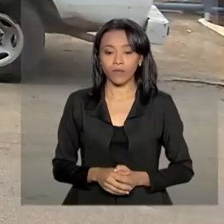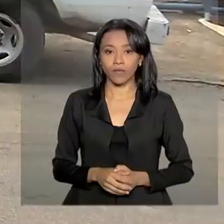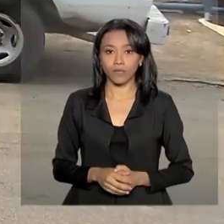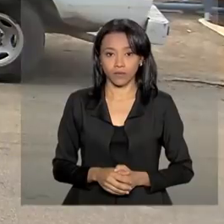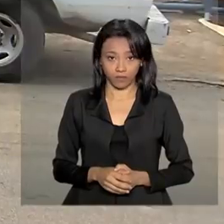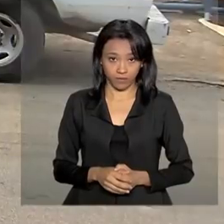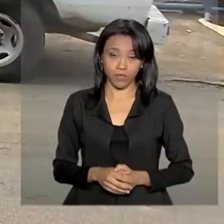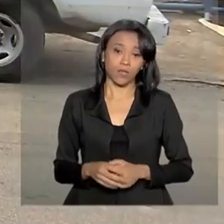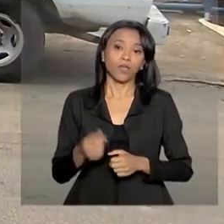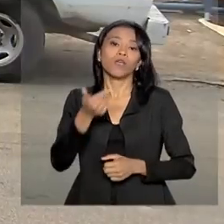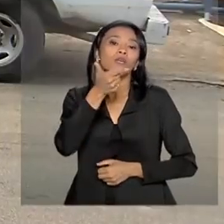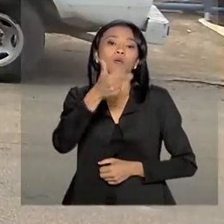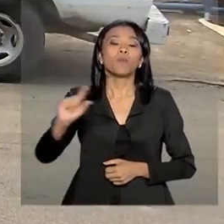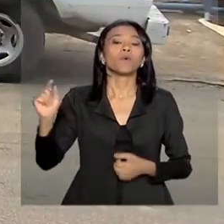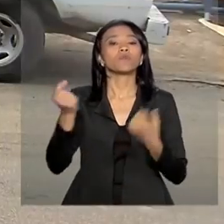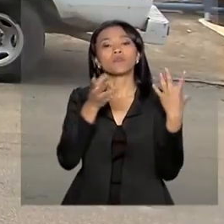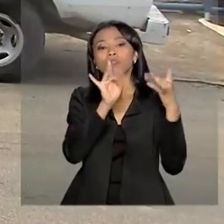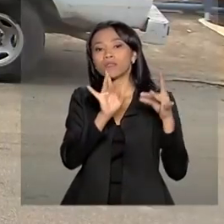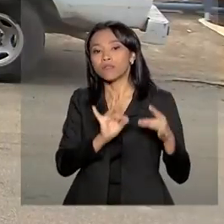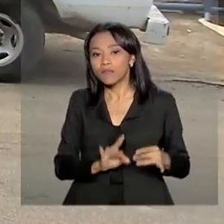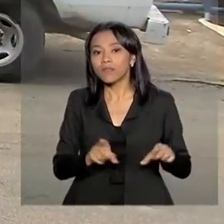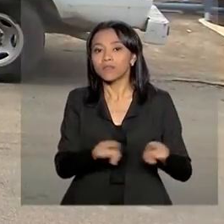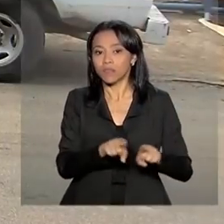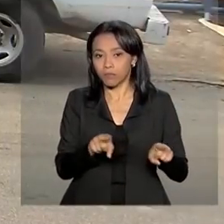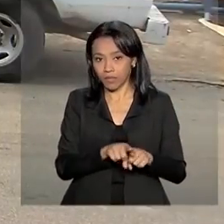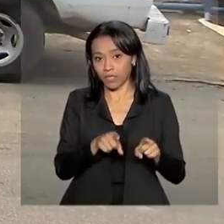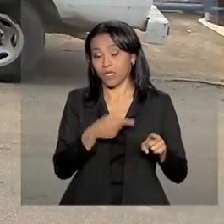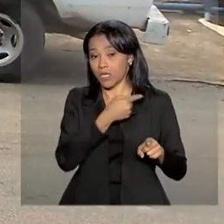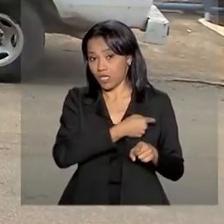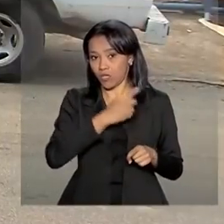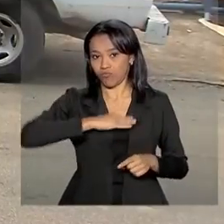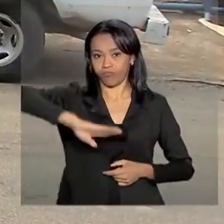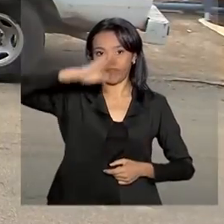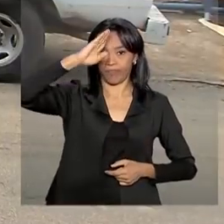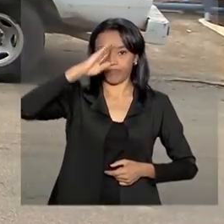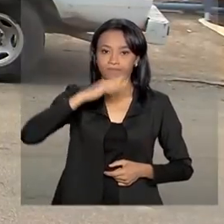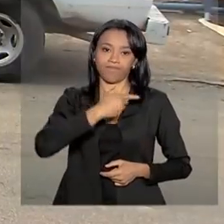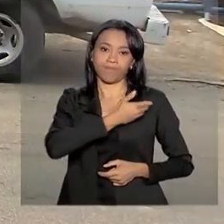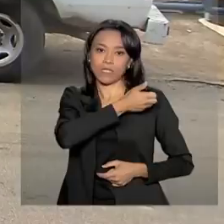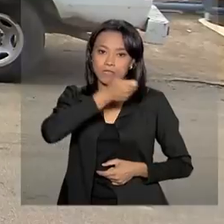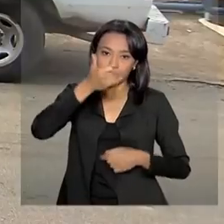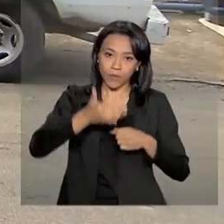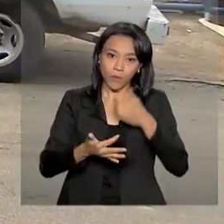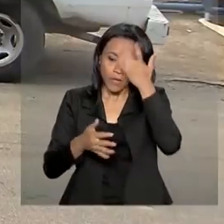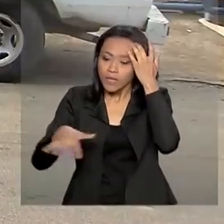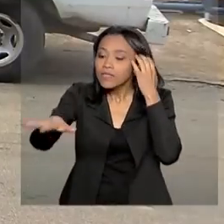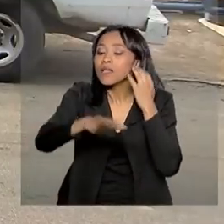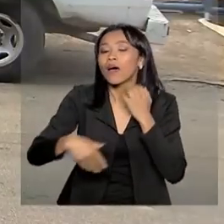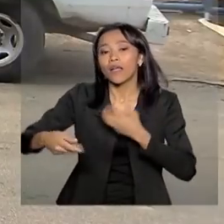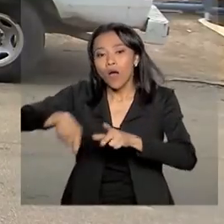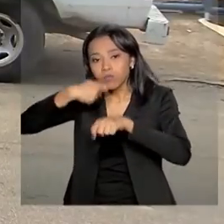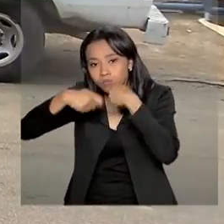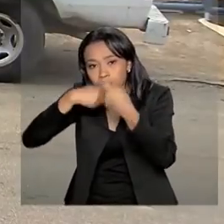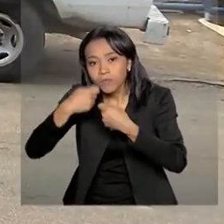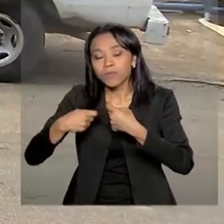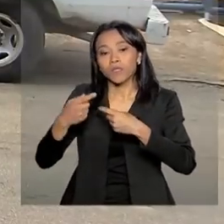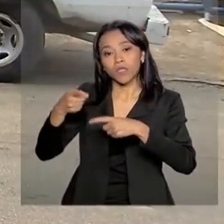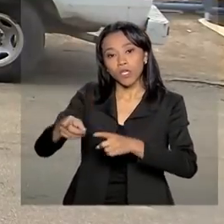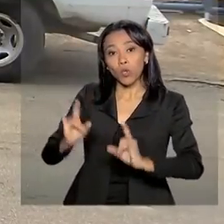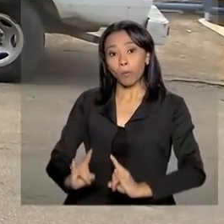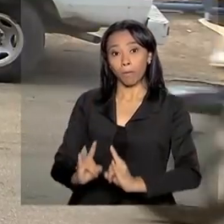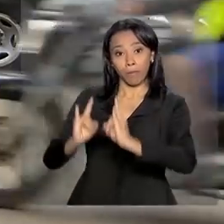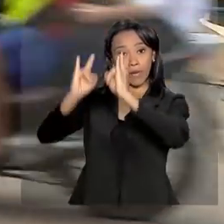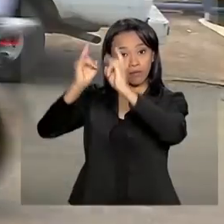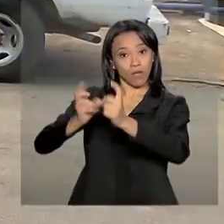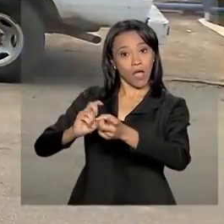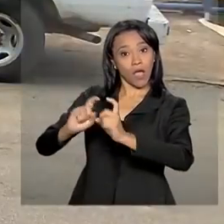E um outro detalhe repassado mais cedo pelo tenente Aihara é que essas construções, o refeitório e o prédio administrativo da Vale, talvez